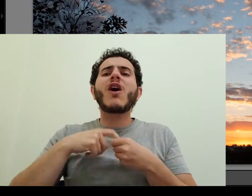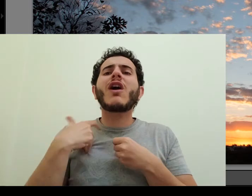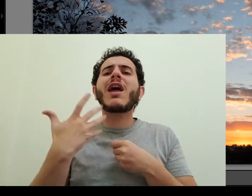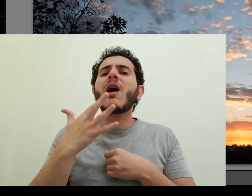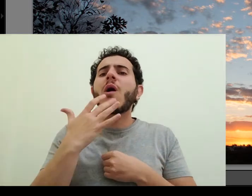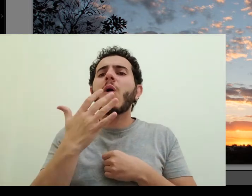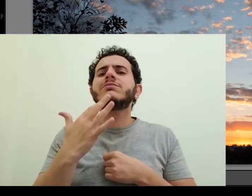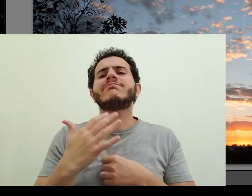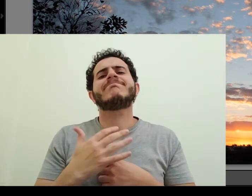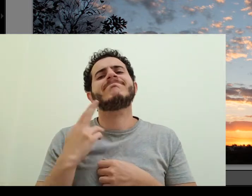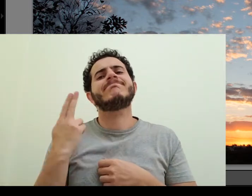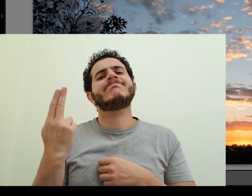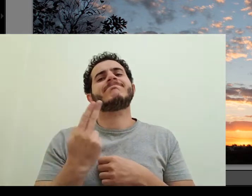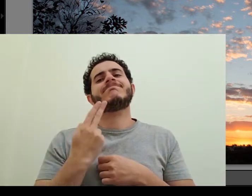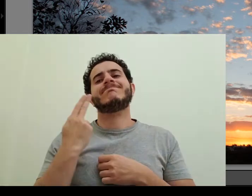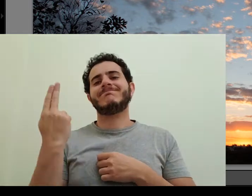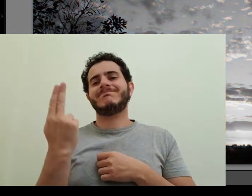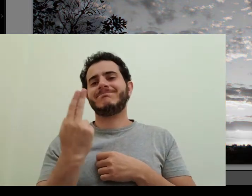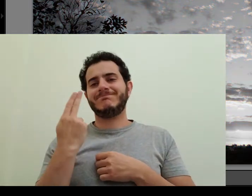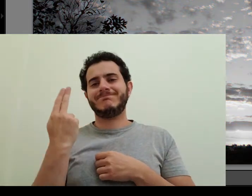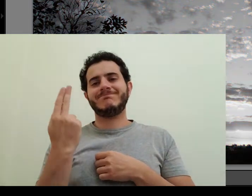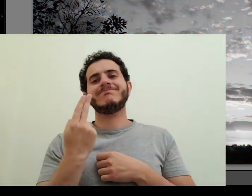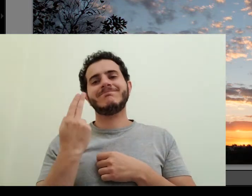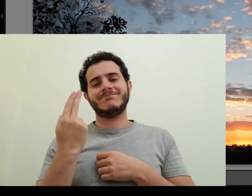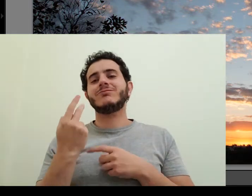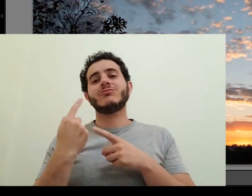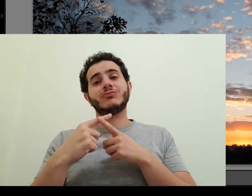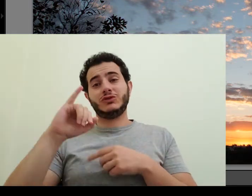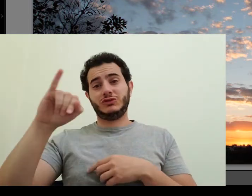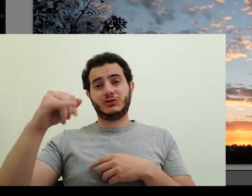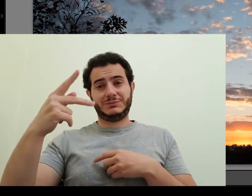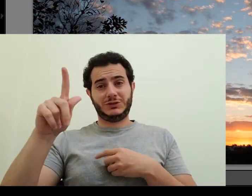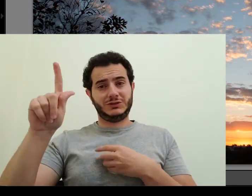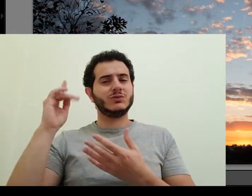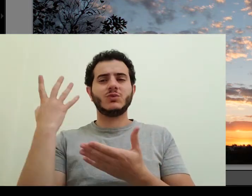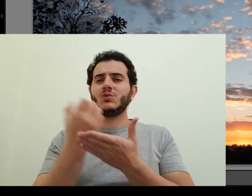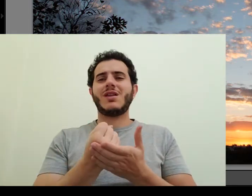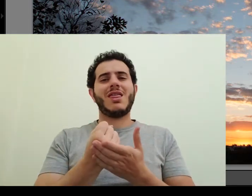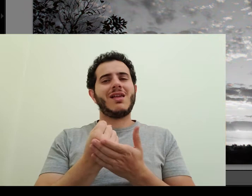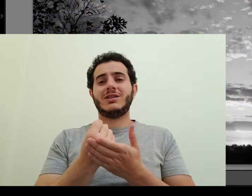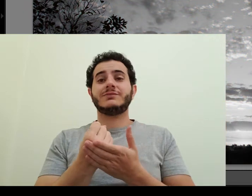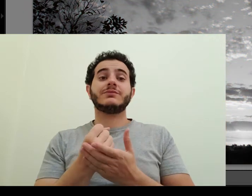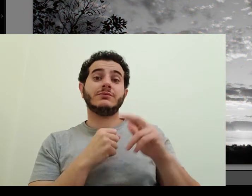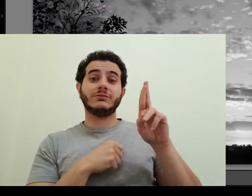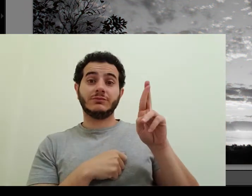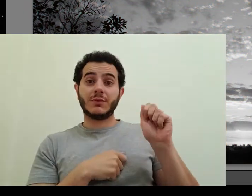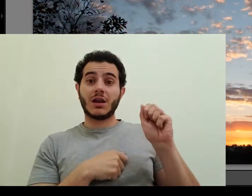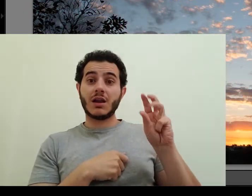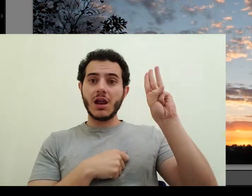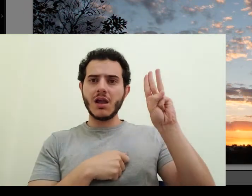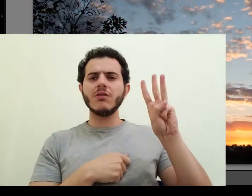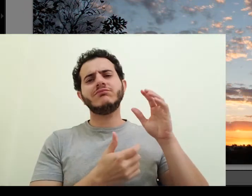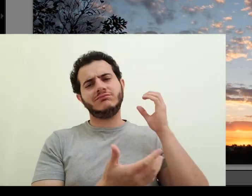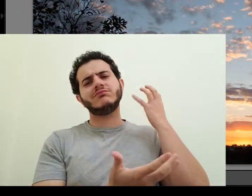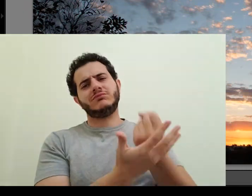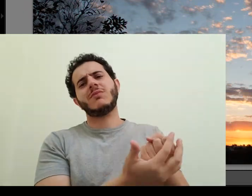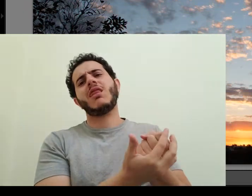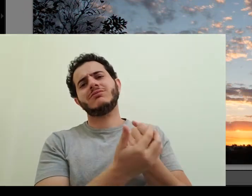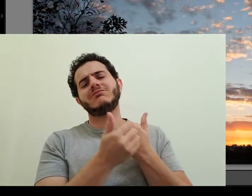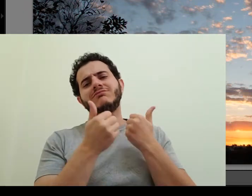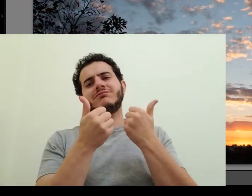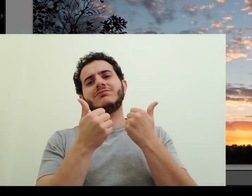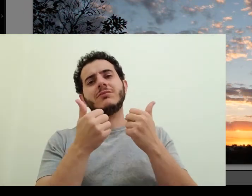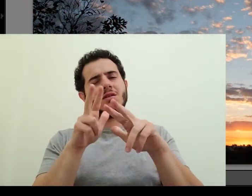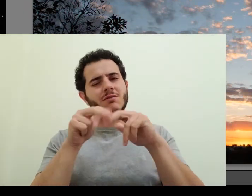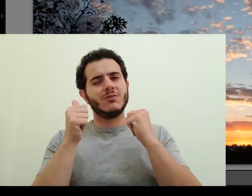não grava do RAW para o JPEG. Ele não grava no arquivo RAW o perfil de cor. Você tem que escolher depois, tá? Já